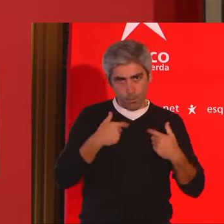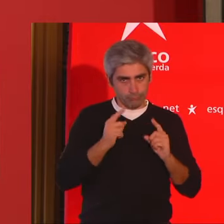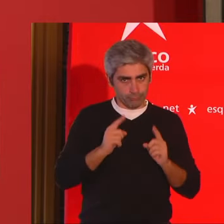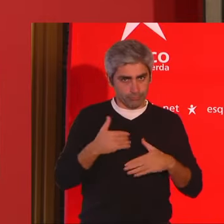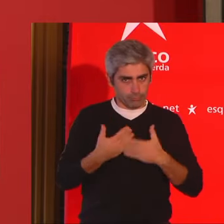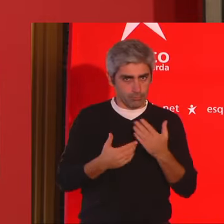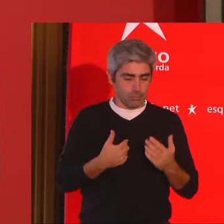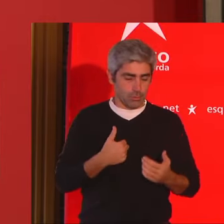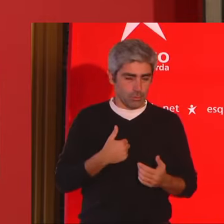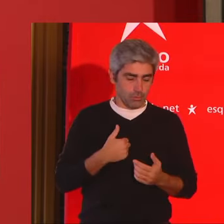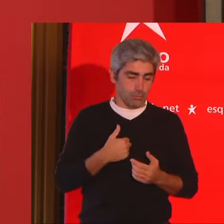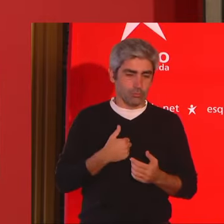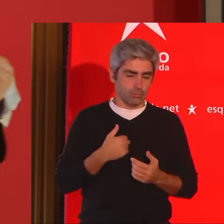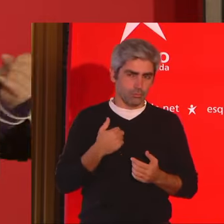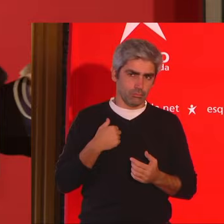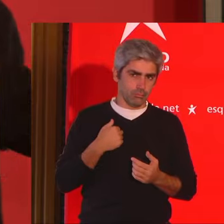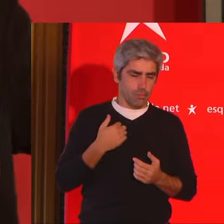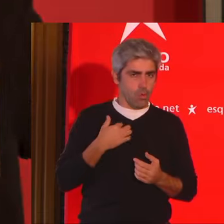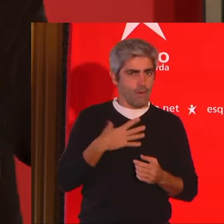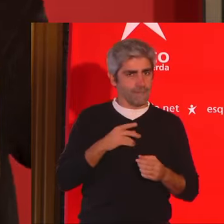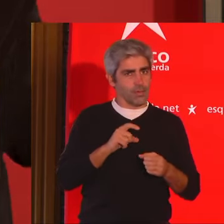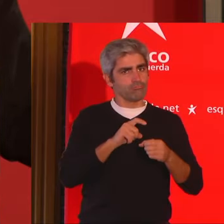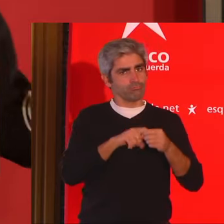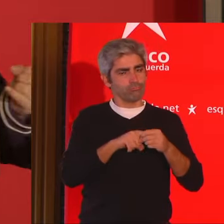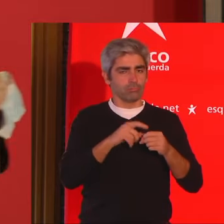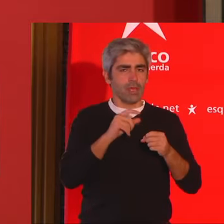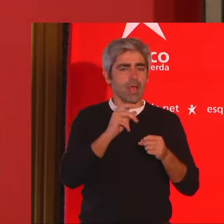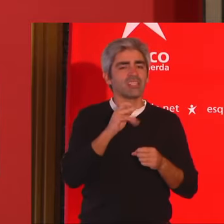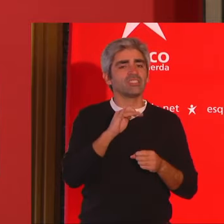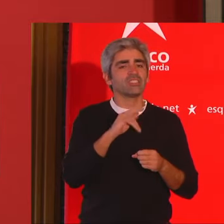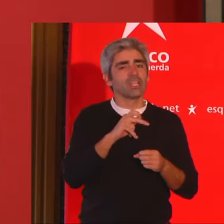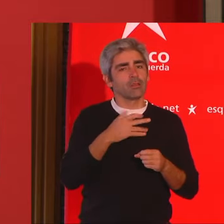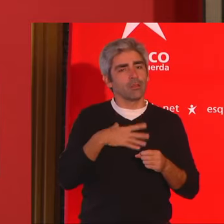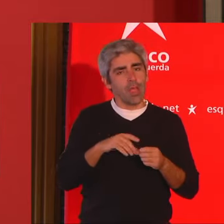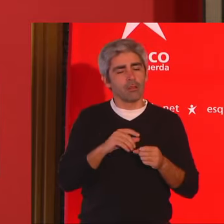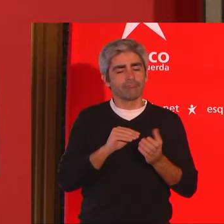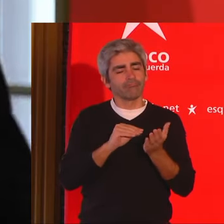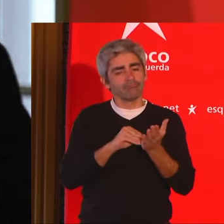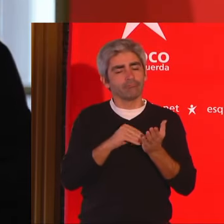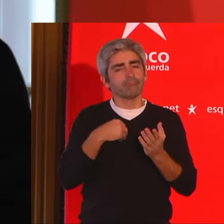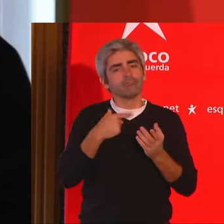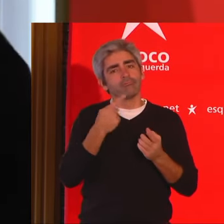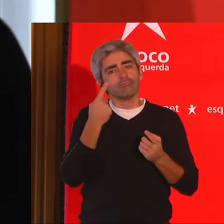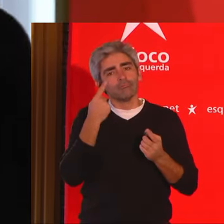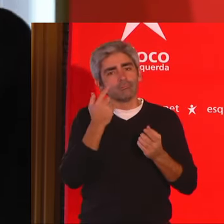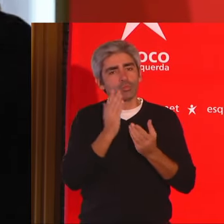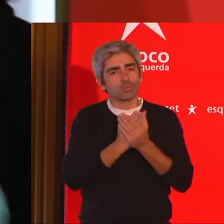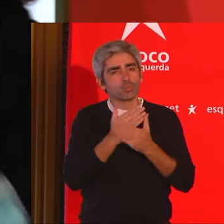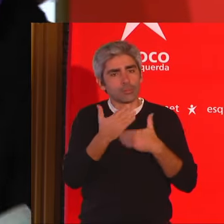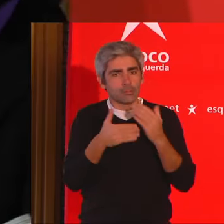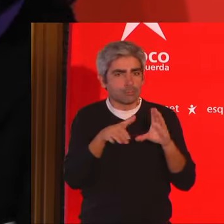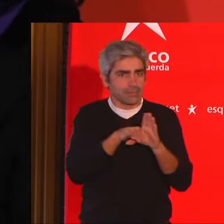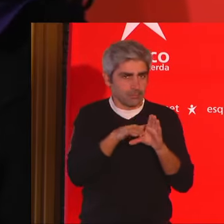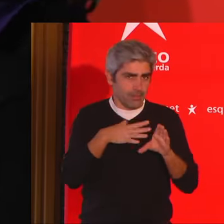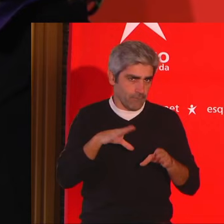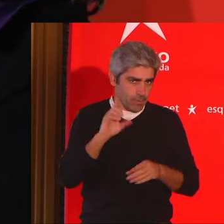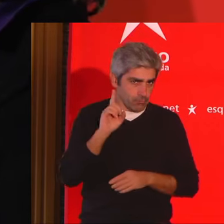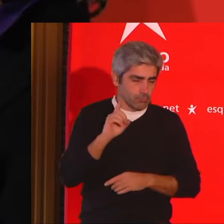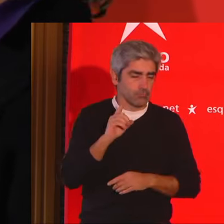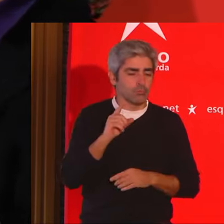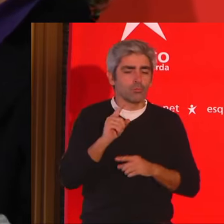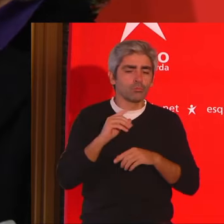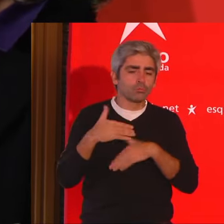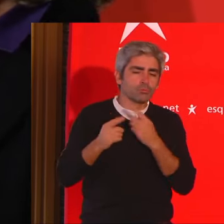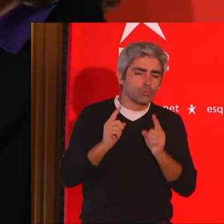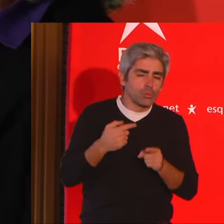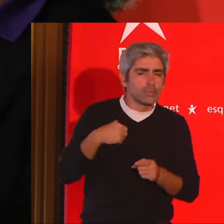Eu constituí-me assistente, fui lá ver em 2019, portanto, ano e meio depois do processo estar iniciado,